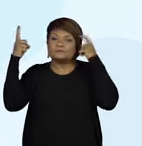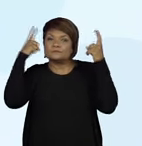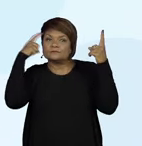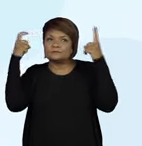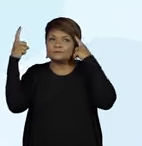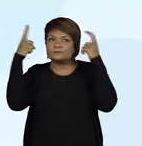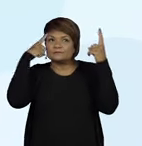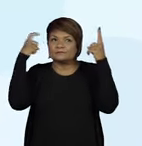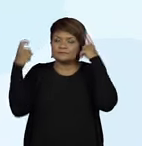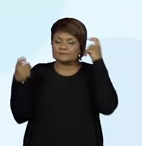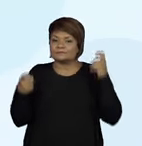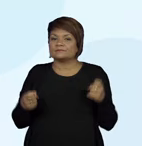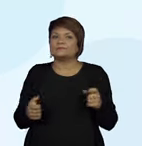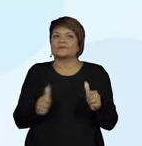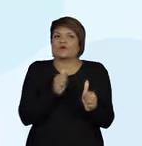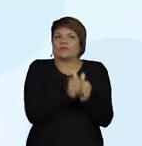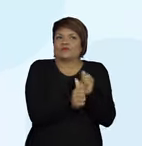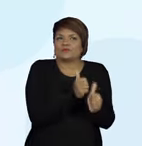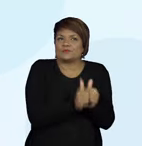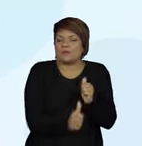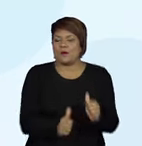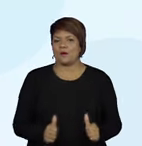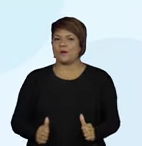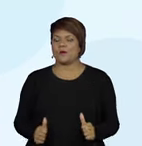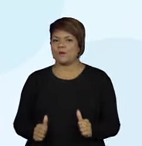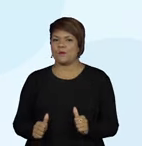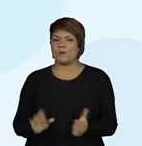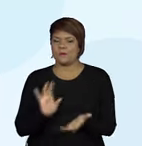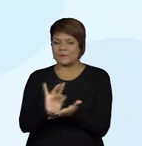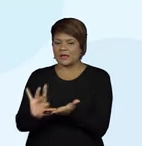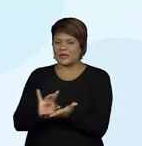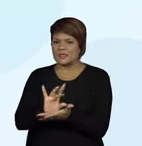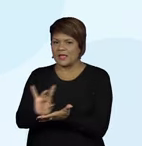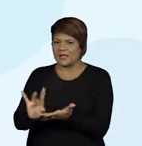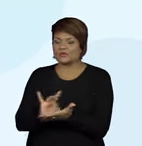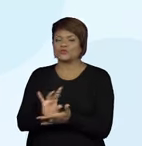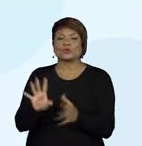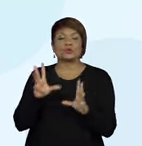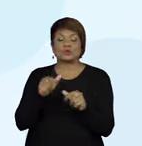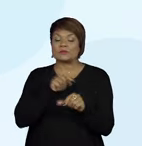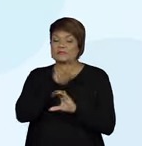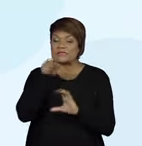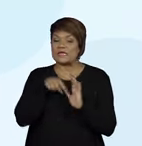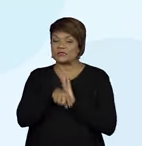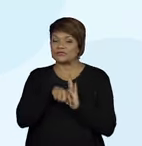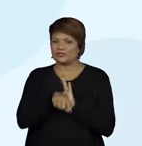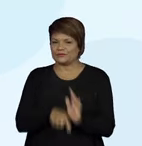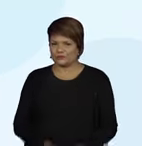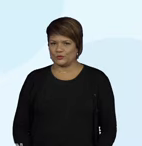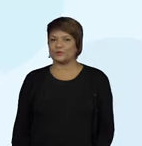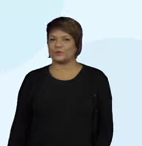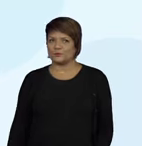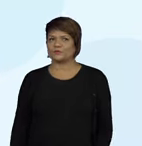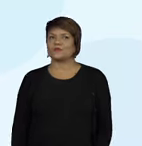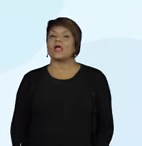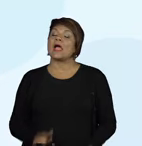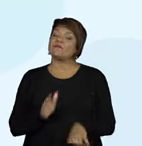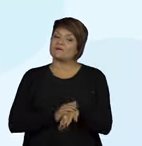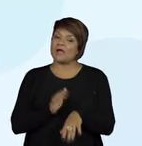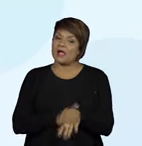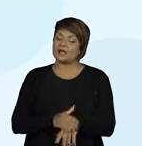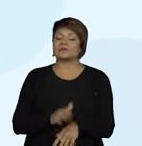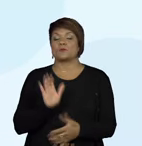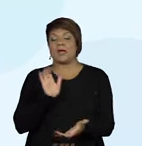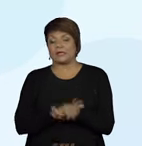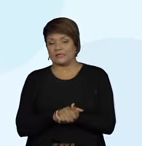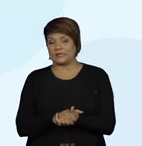Invenções, como futebol magnético, cadeira com pernas humanas, científicas, né? E que são feitas por Mari Fulfaro e